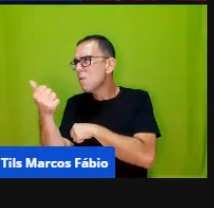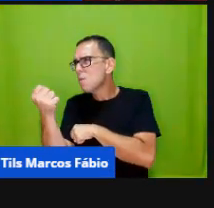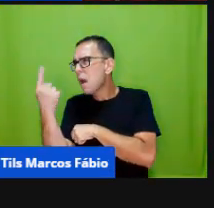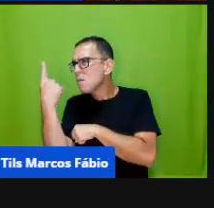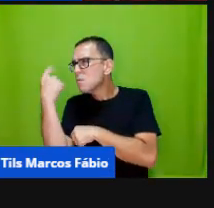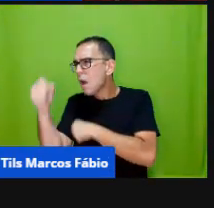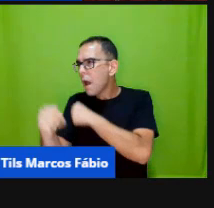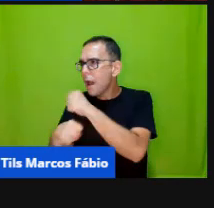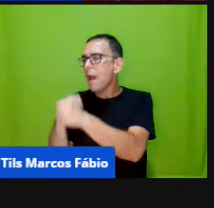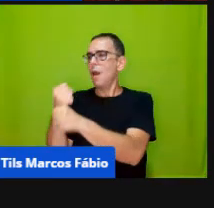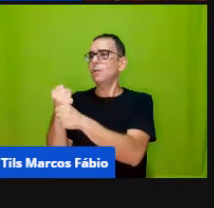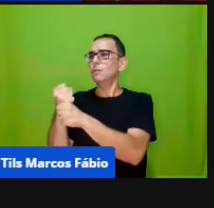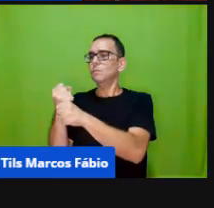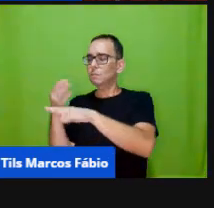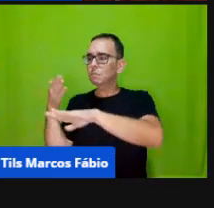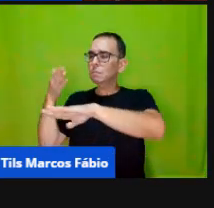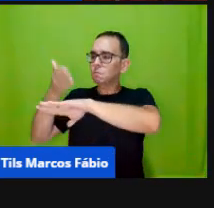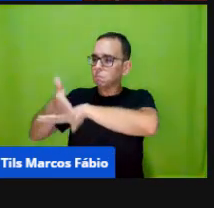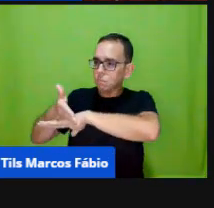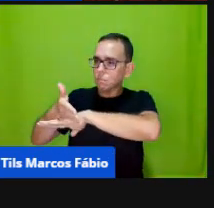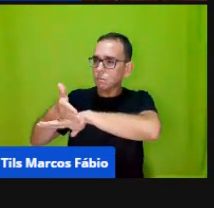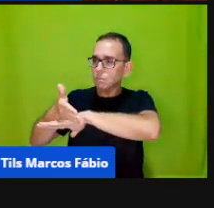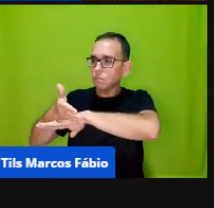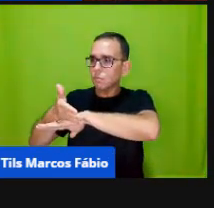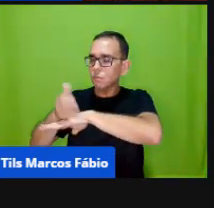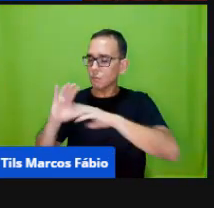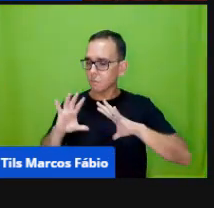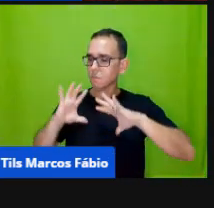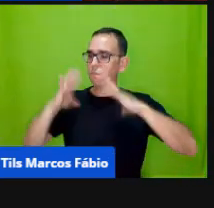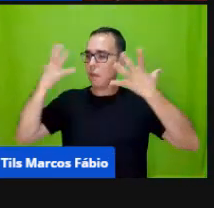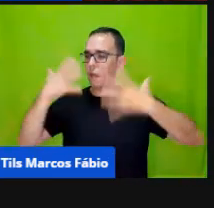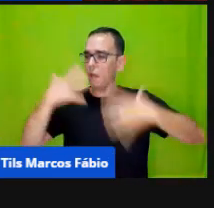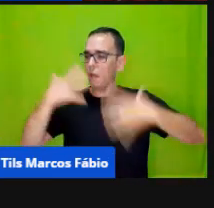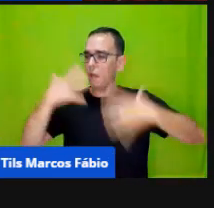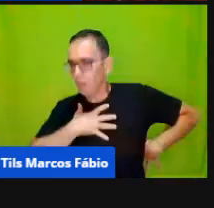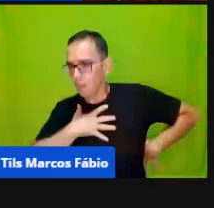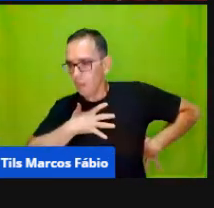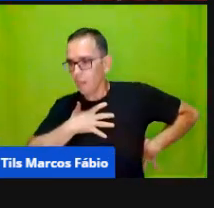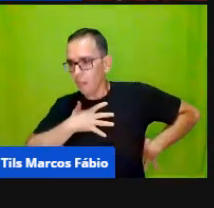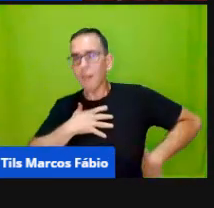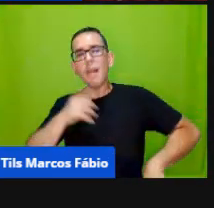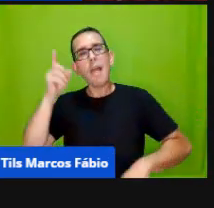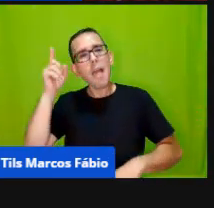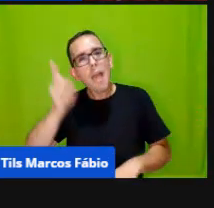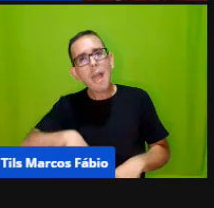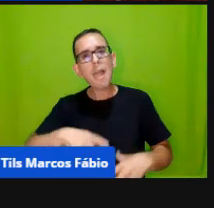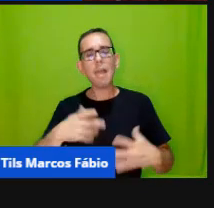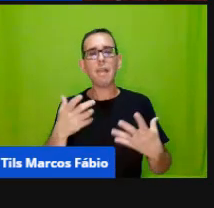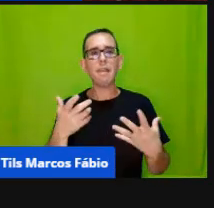para participação no Festival de Quadrilha da REM, que era uma atividade, inclusive,